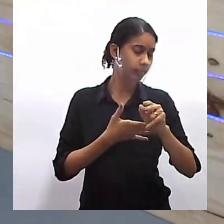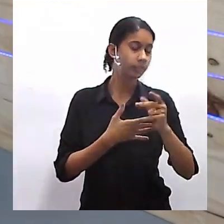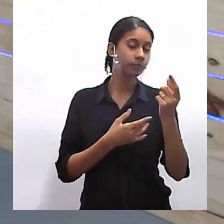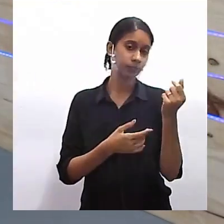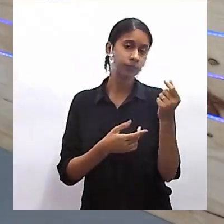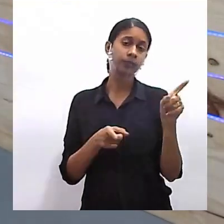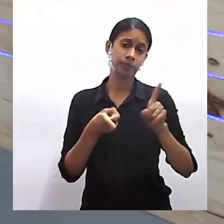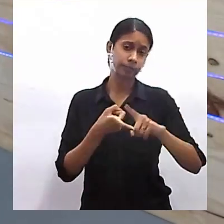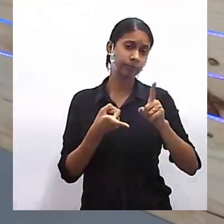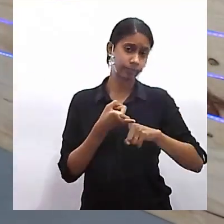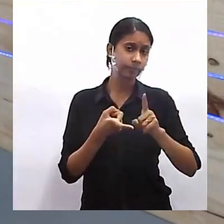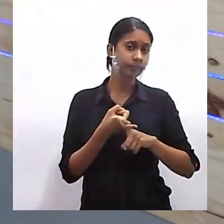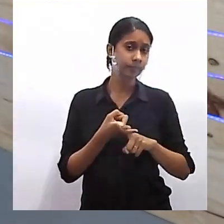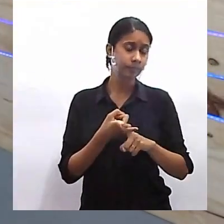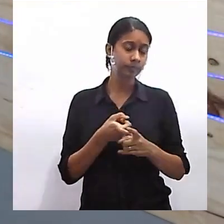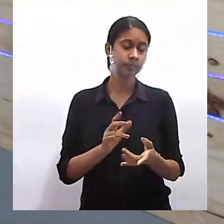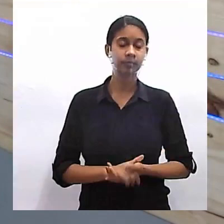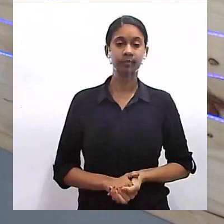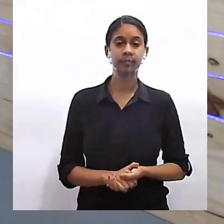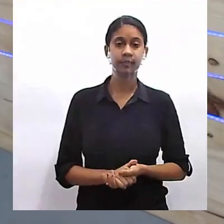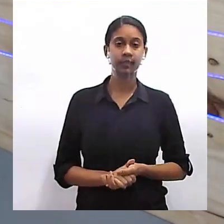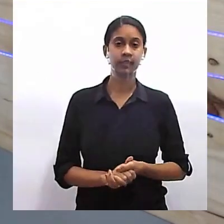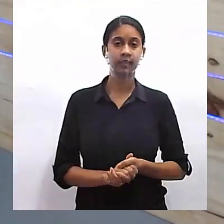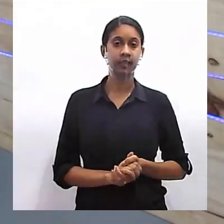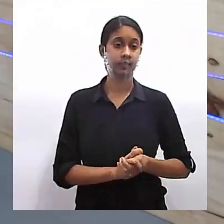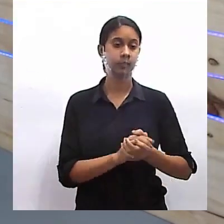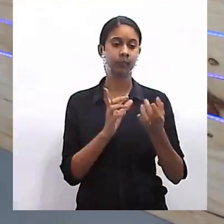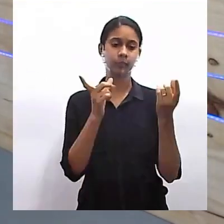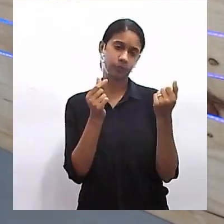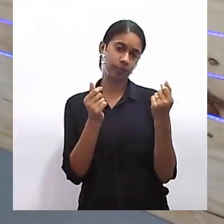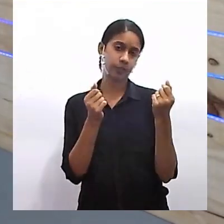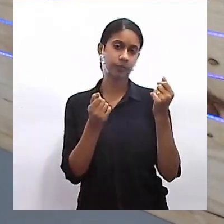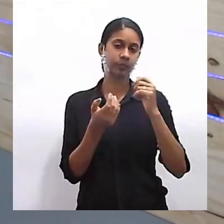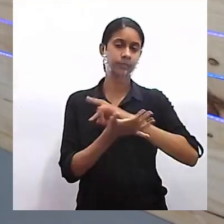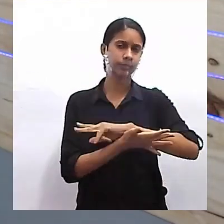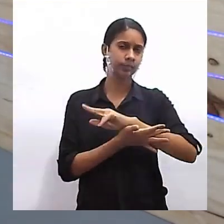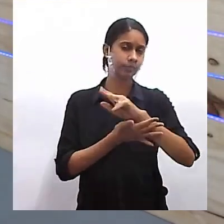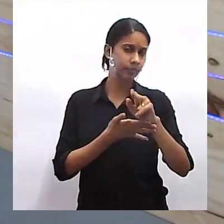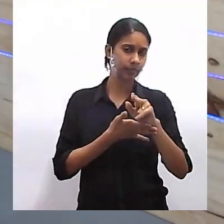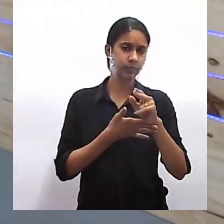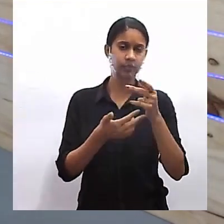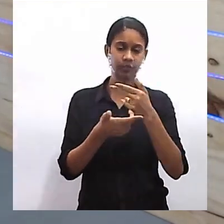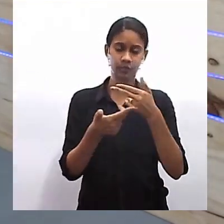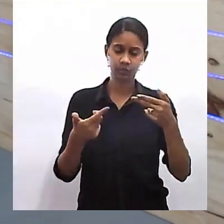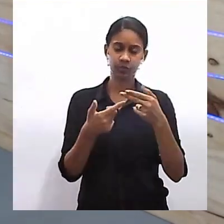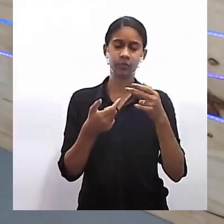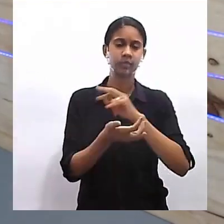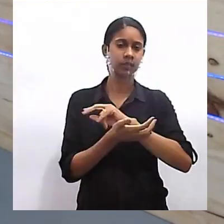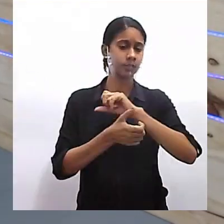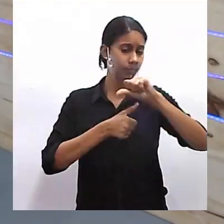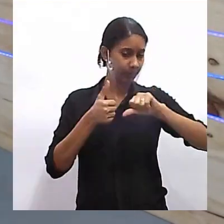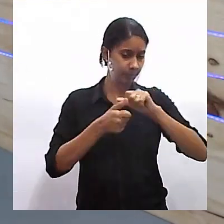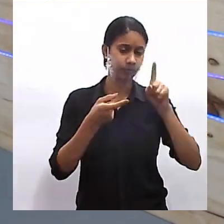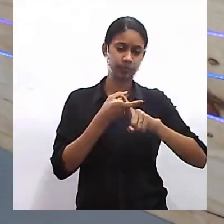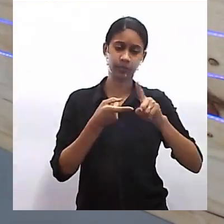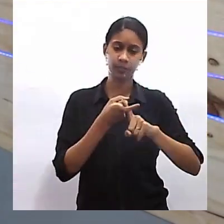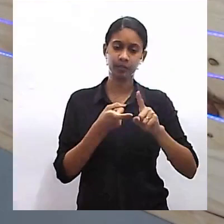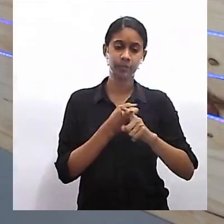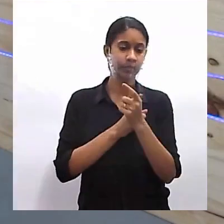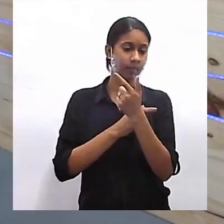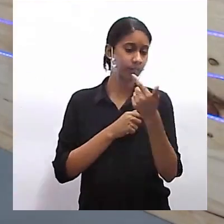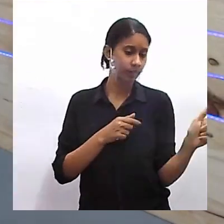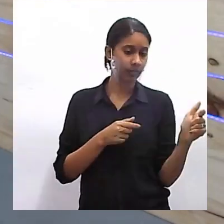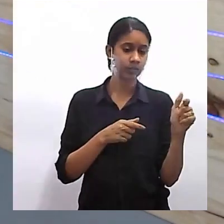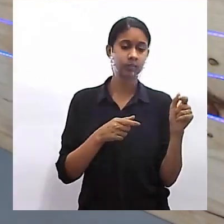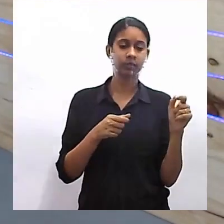penalizando também. Então, custo de variáveis, né? Custos de equipamento, depreciação, aí cabe